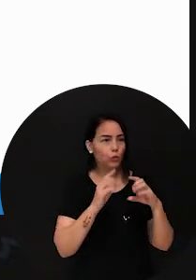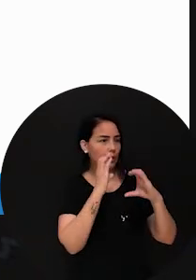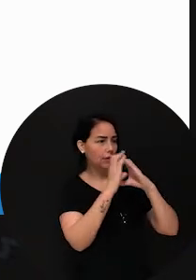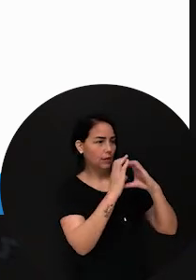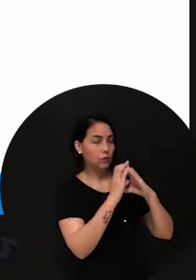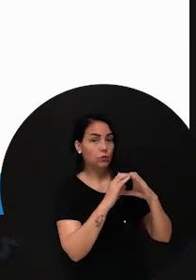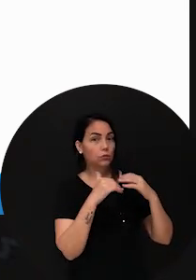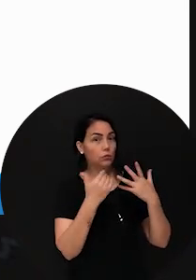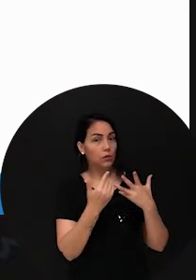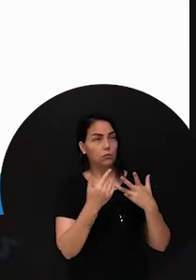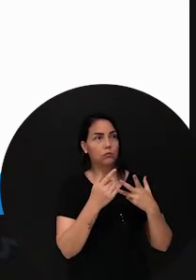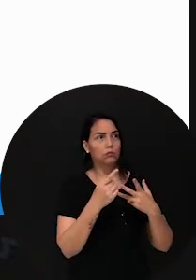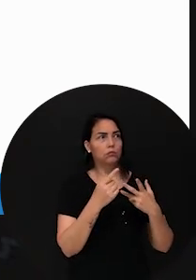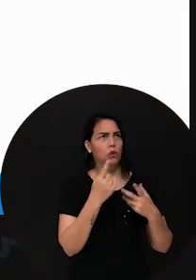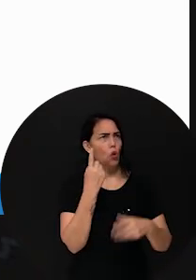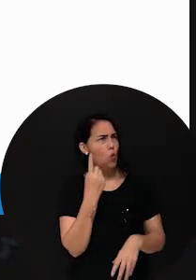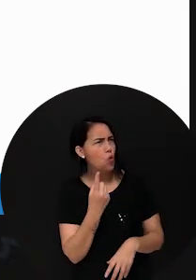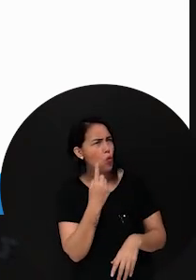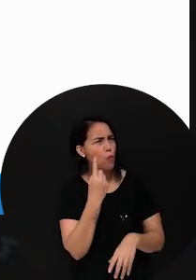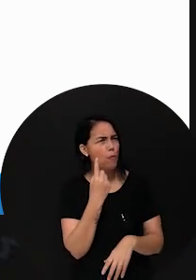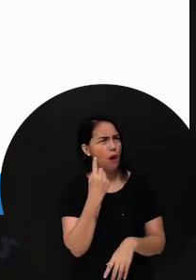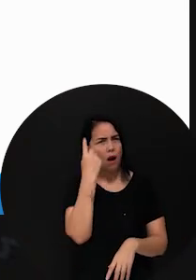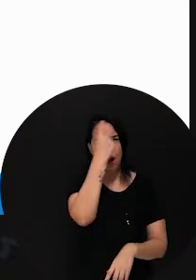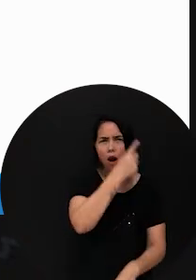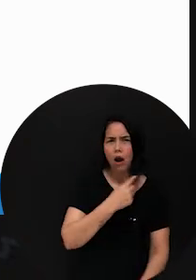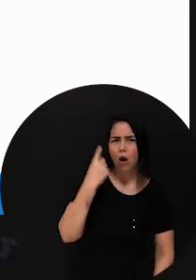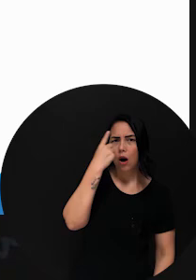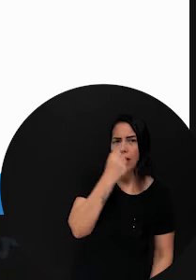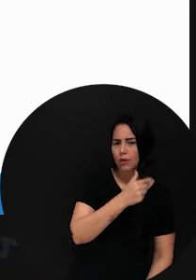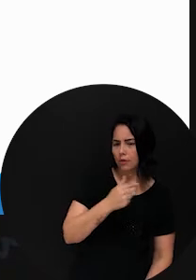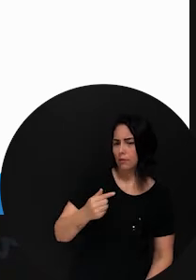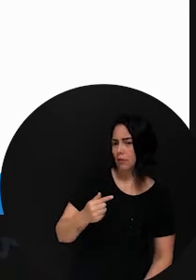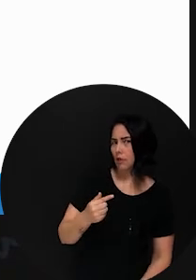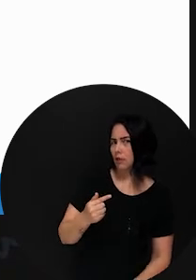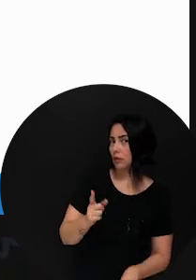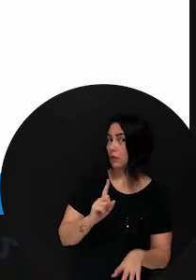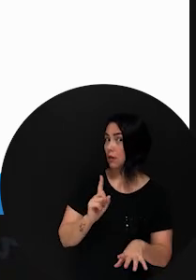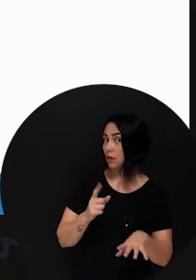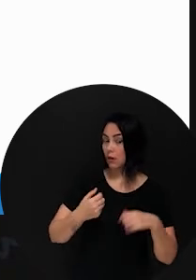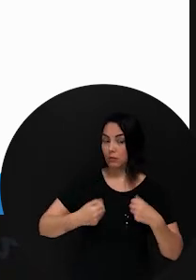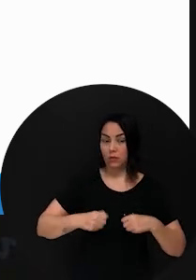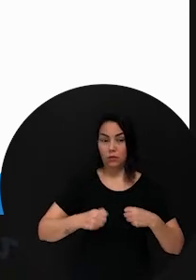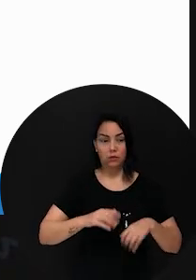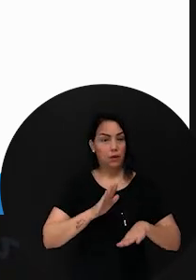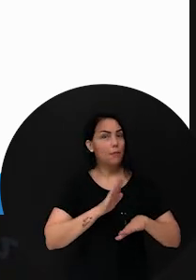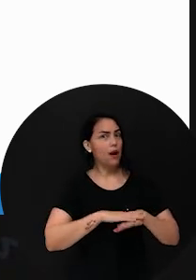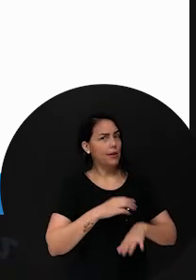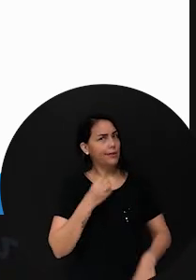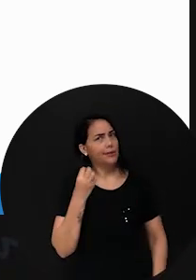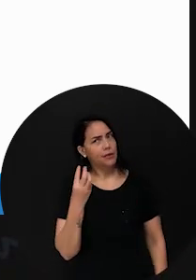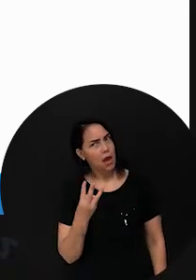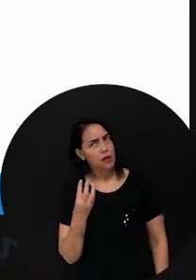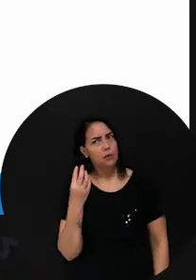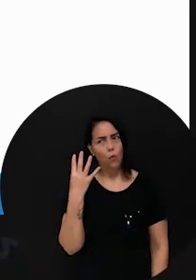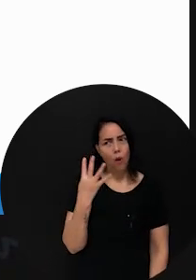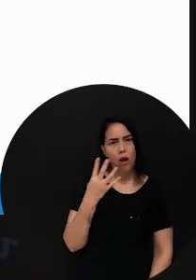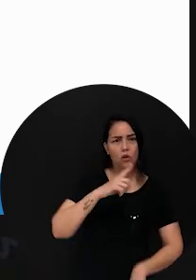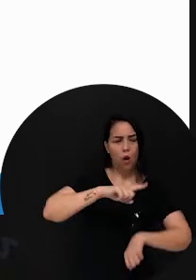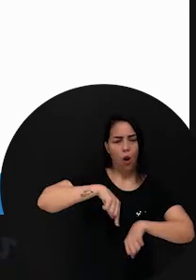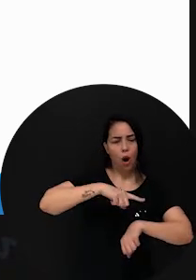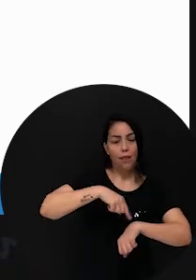coral. Então, ele não vai ter que ter 1 horinha por semana para frequentar as aulas. E sim, né, de 3 a 4 horas